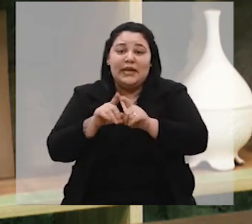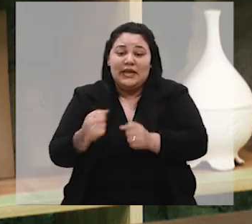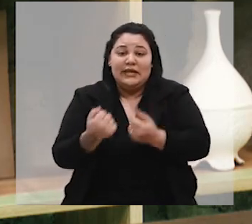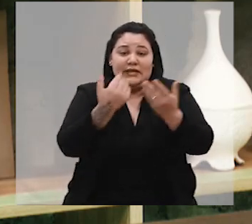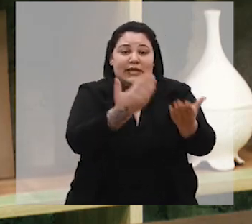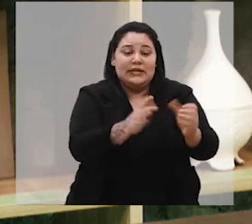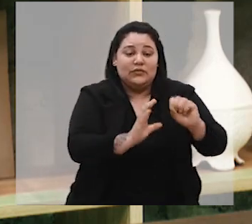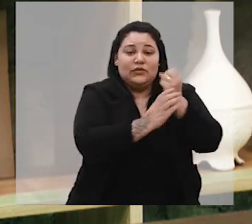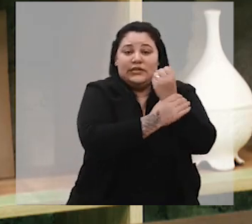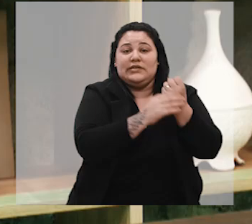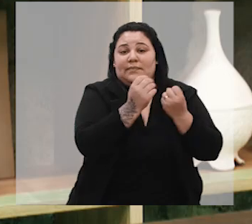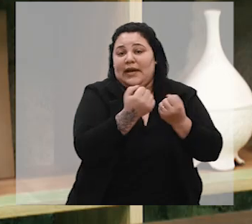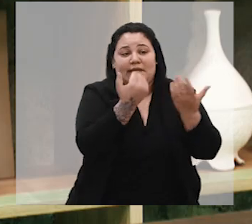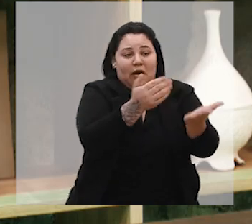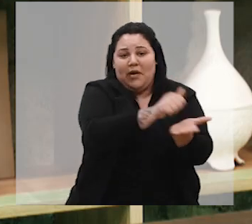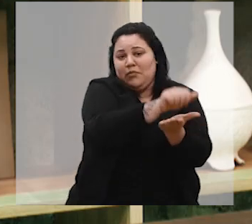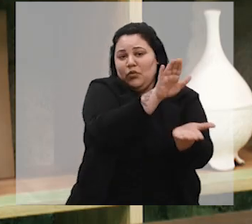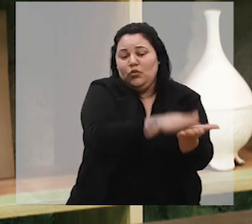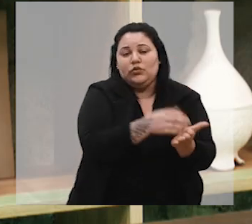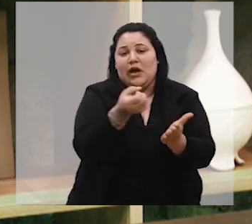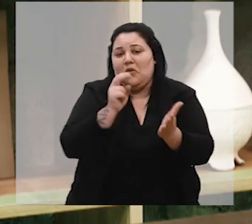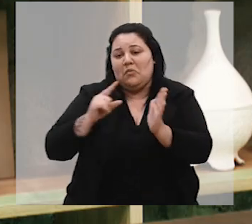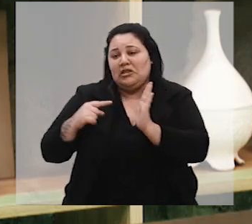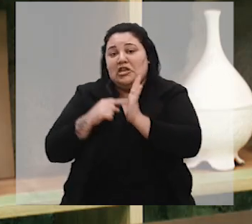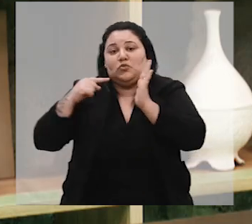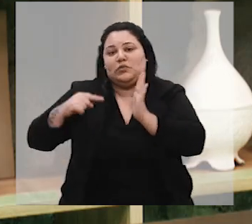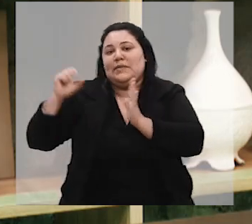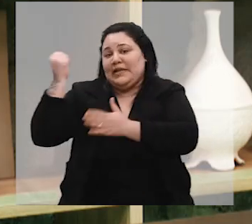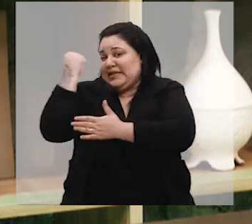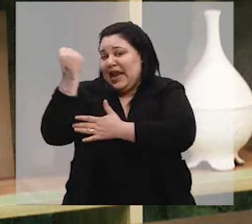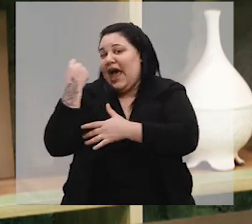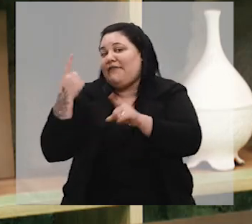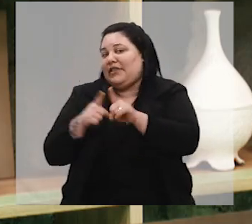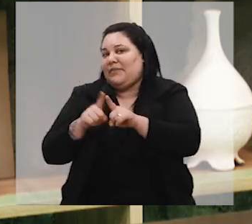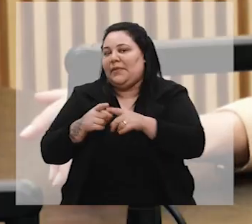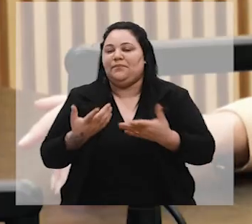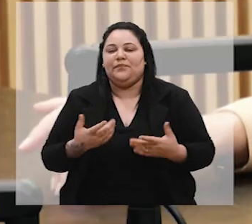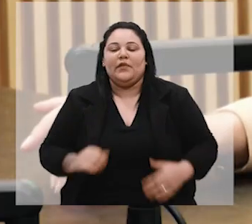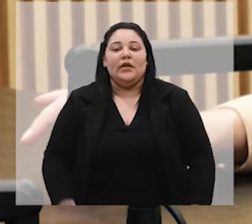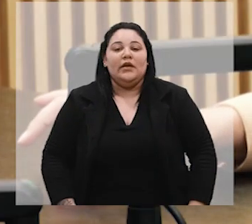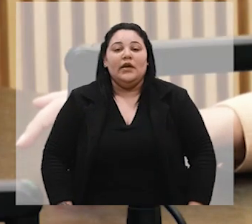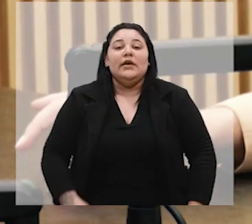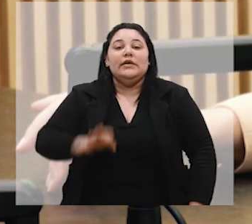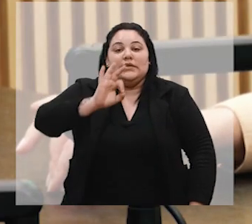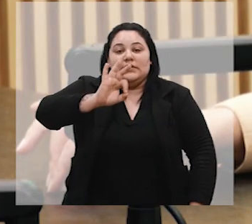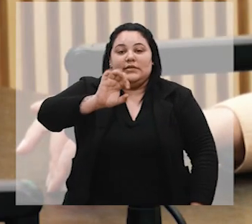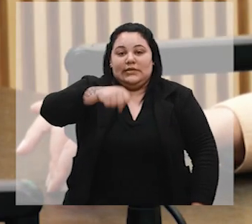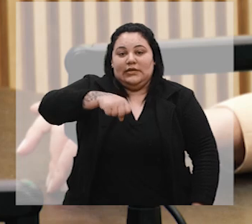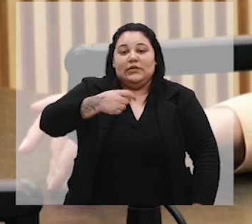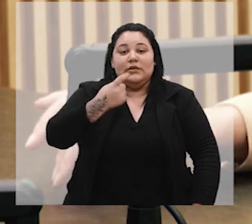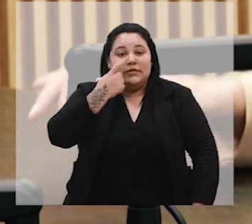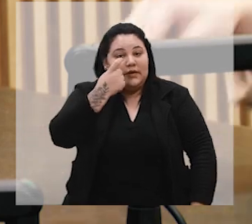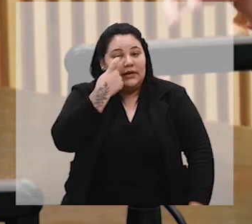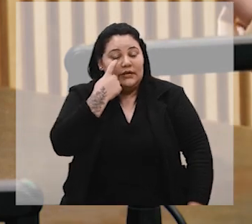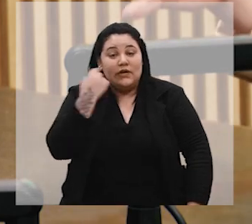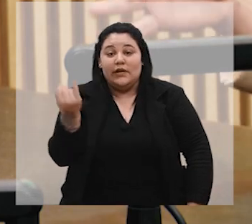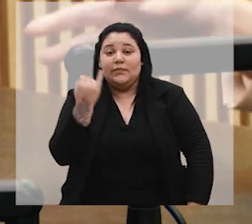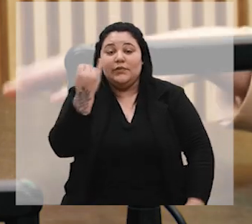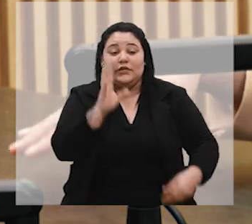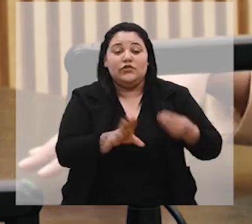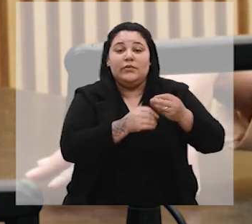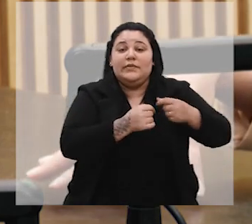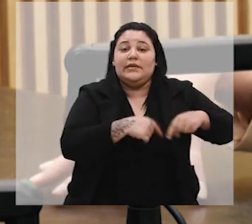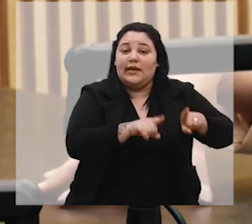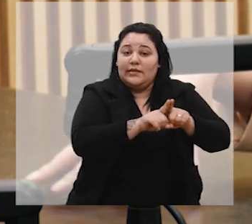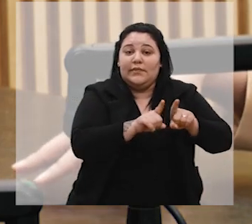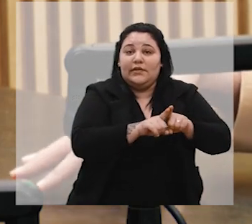segurança para aplicação de uma multa, o encaminhamento de uma denúncia mais séria também, né? Exato. E olha só, o Pardal é importante reiterar